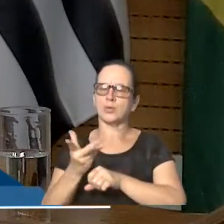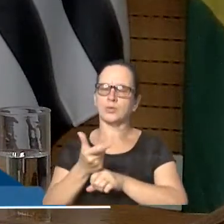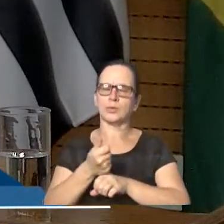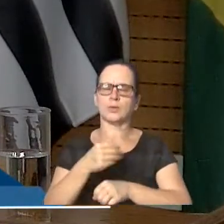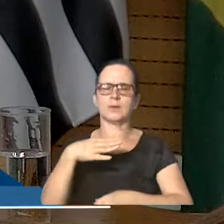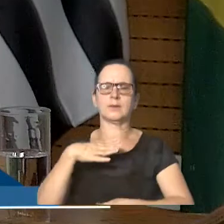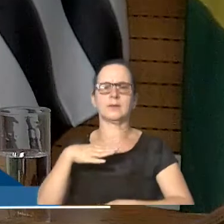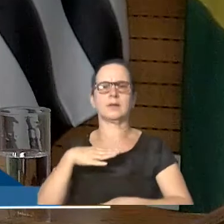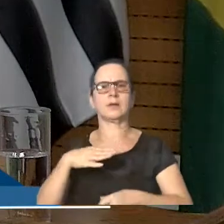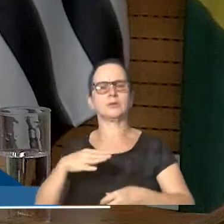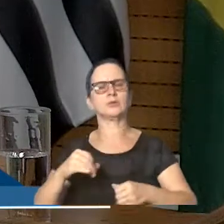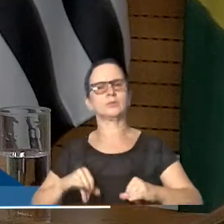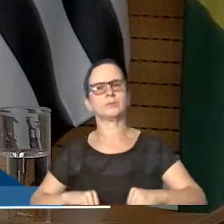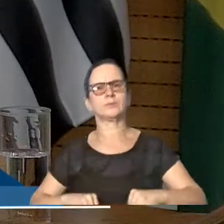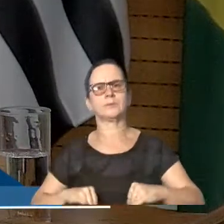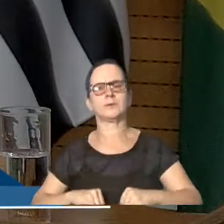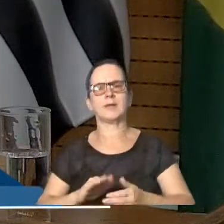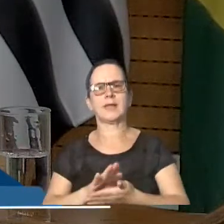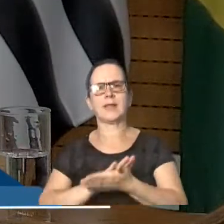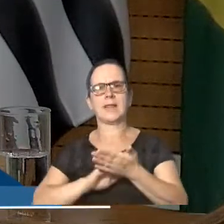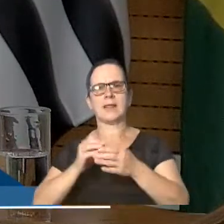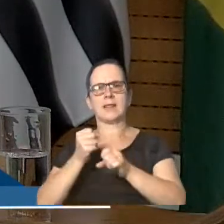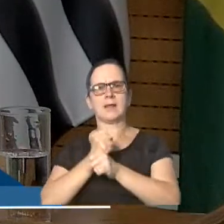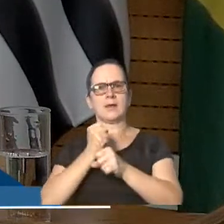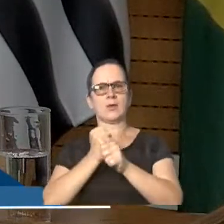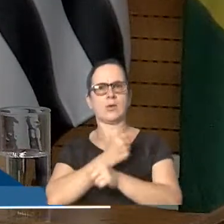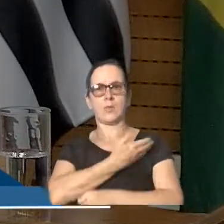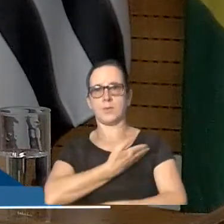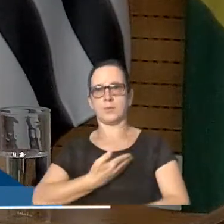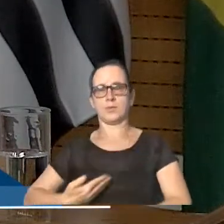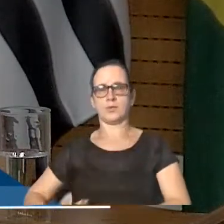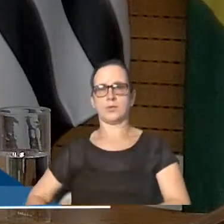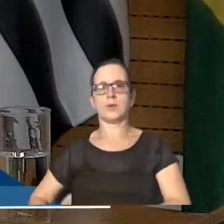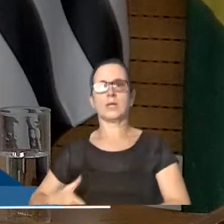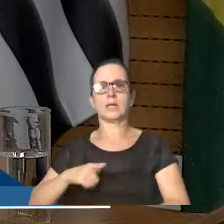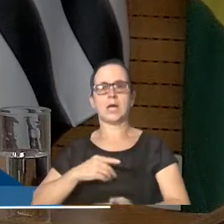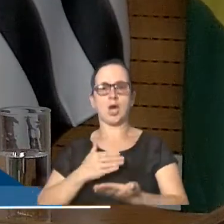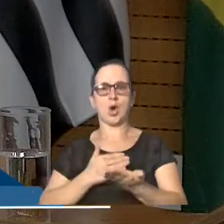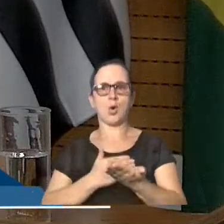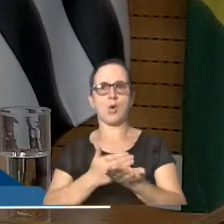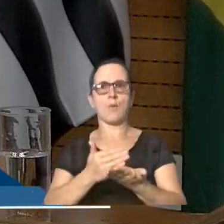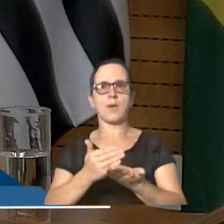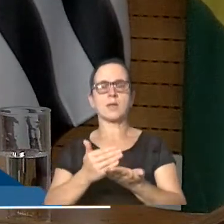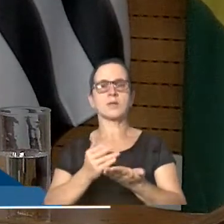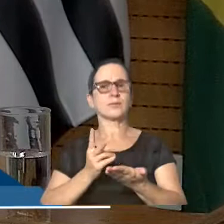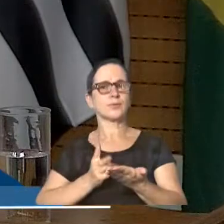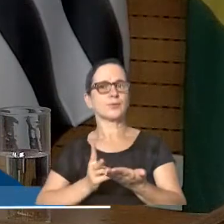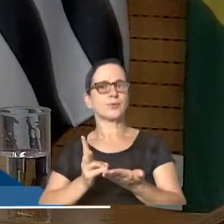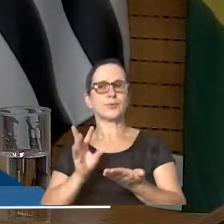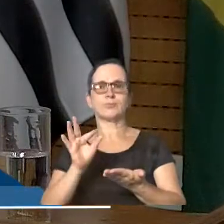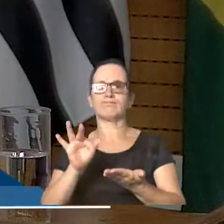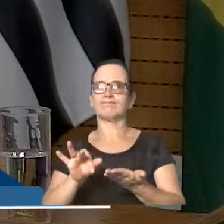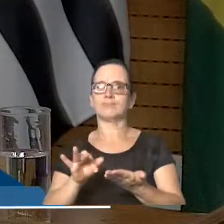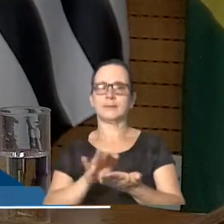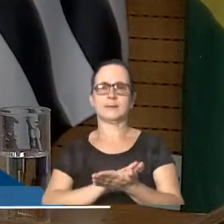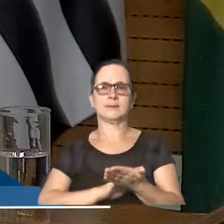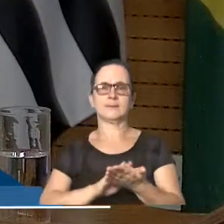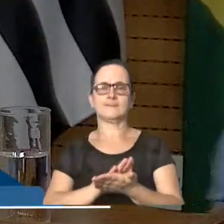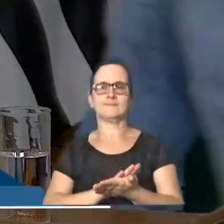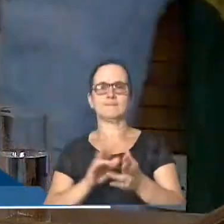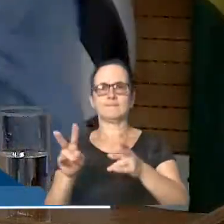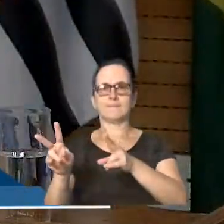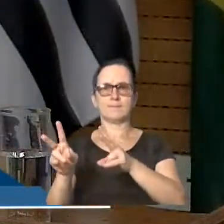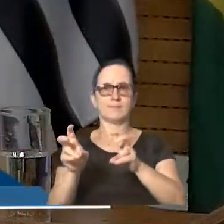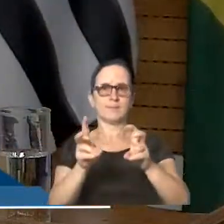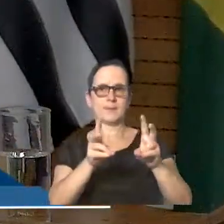agoniza. Não existe uma única obra pública nessa cidade que tenha começo e consiga ter continuidade. Basta os senhores olharem